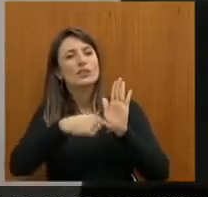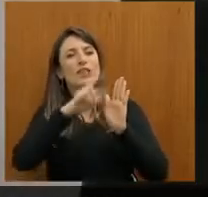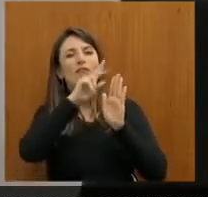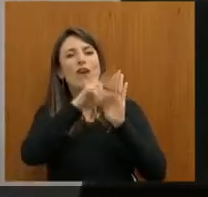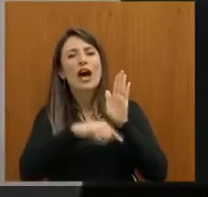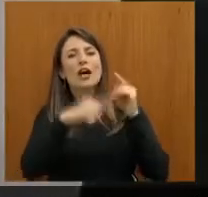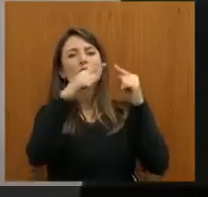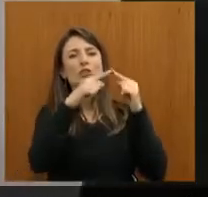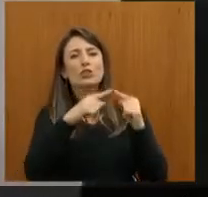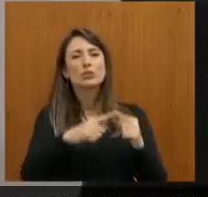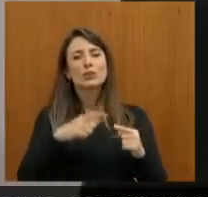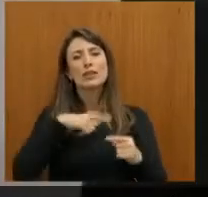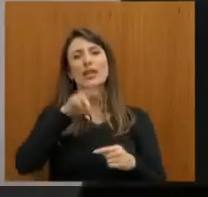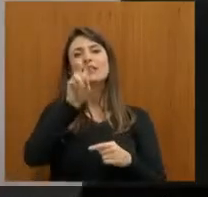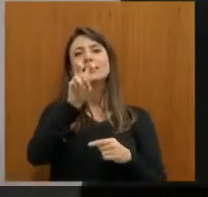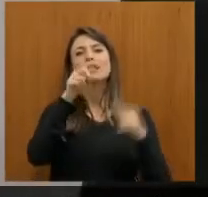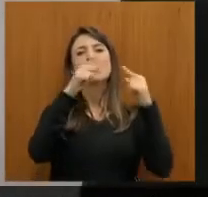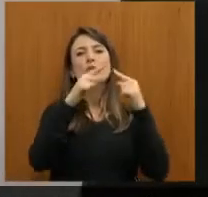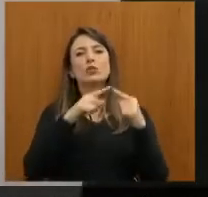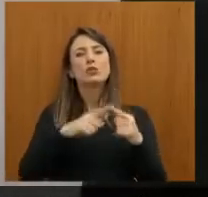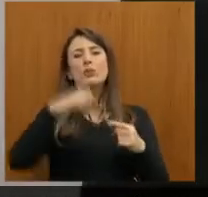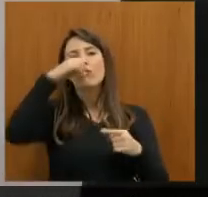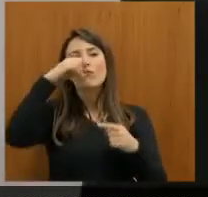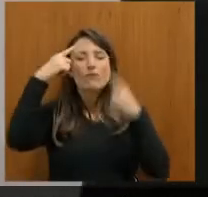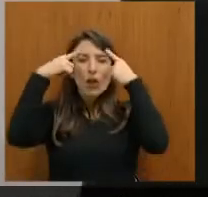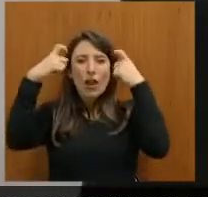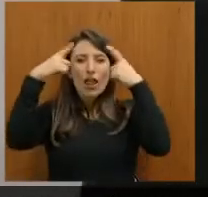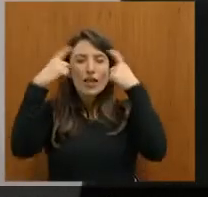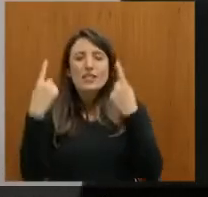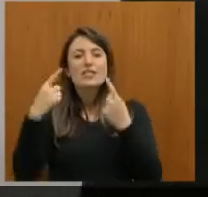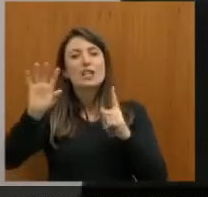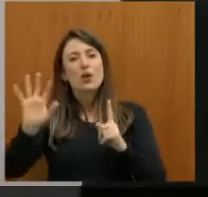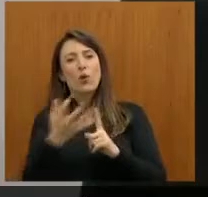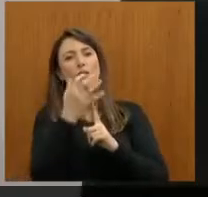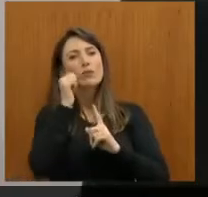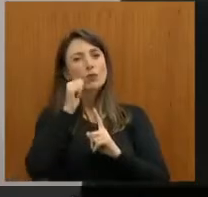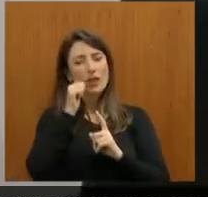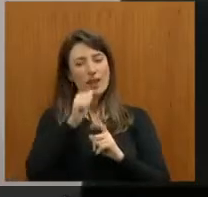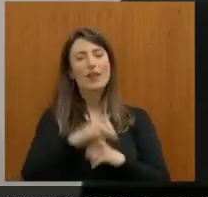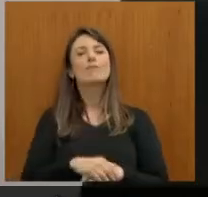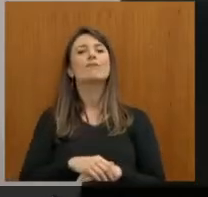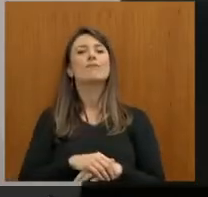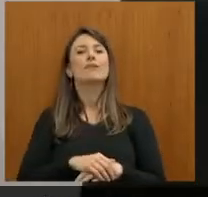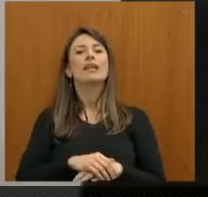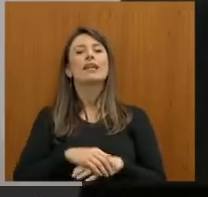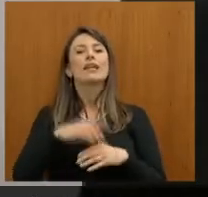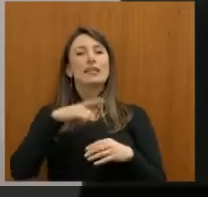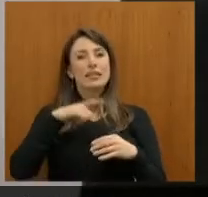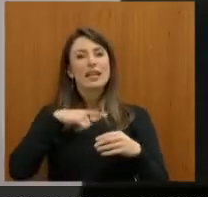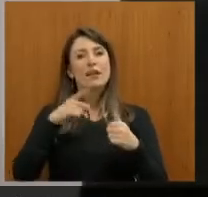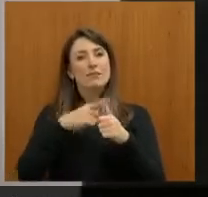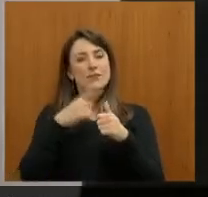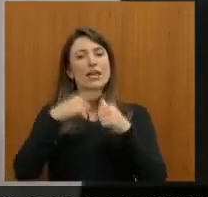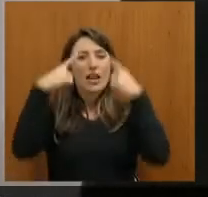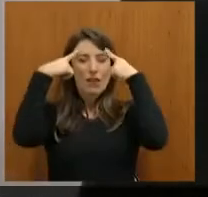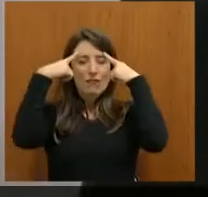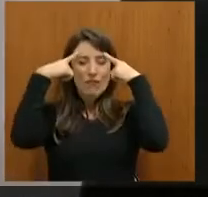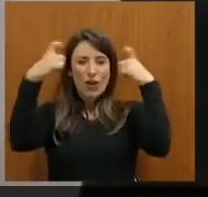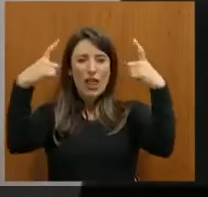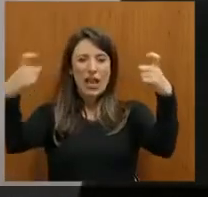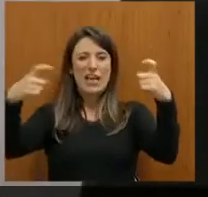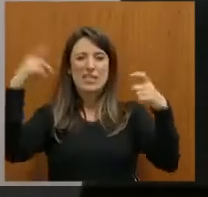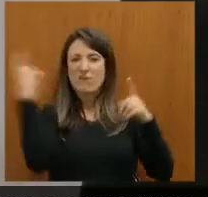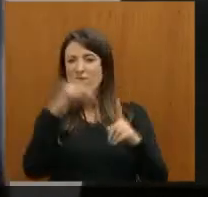a mulher do 5 tipos de violência contra mulher violência física que aquela né que visivelmente